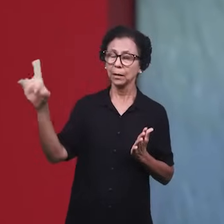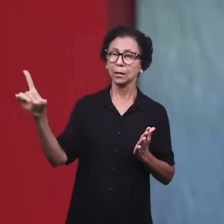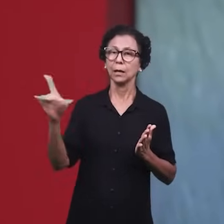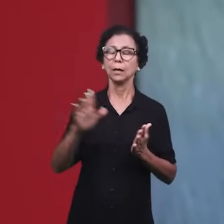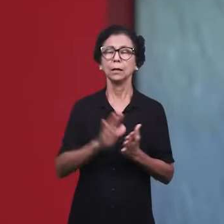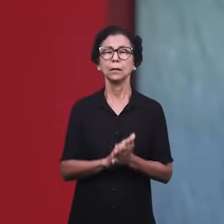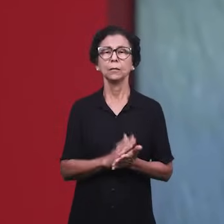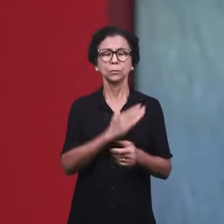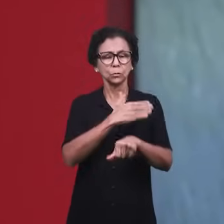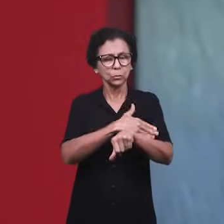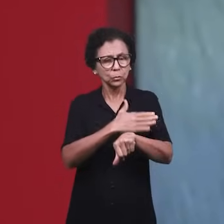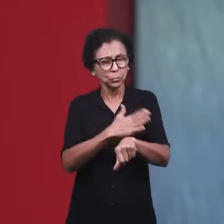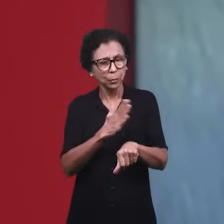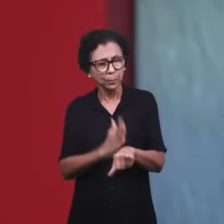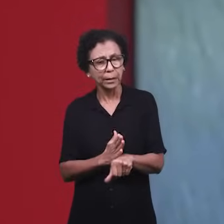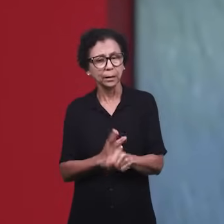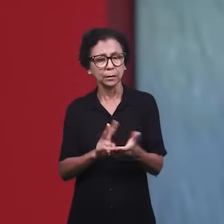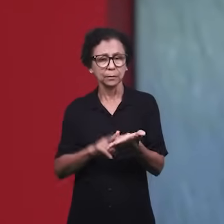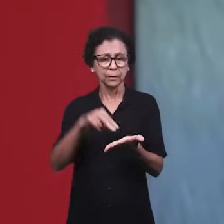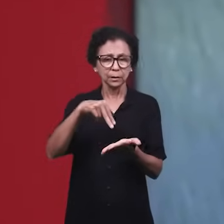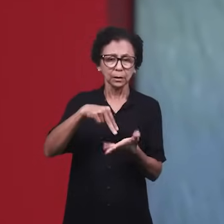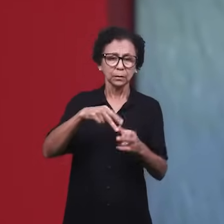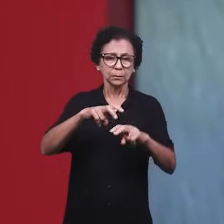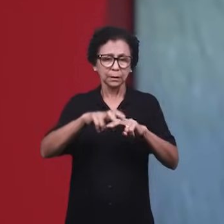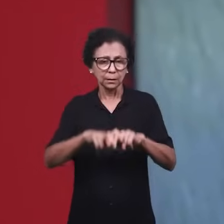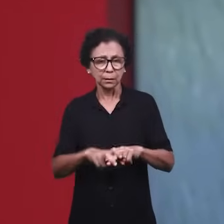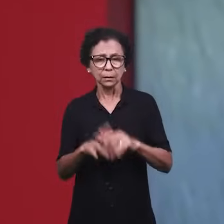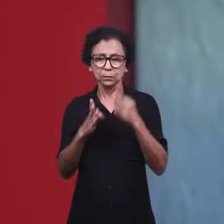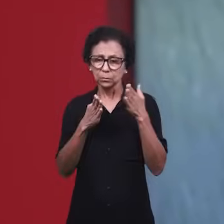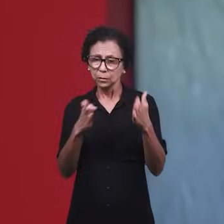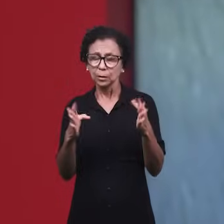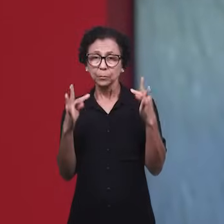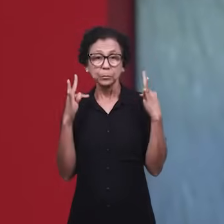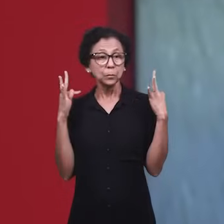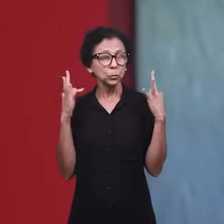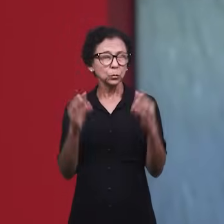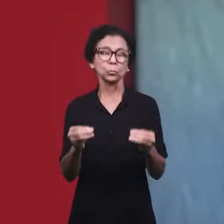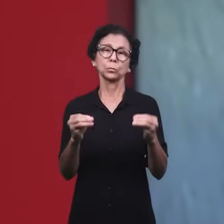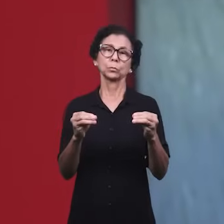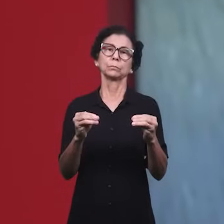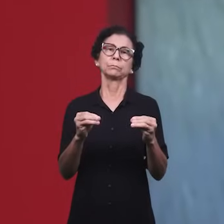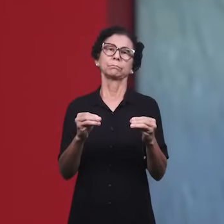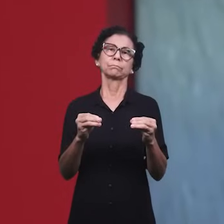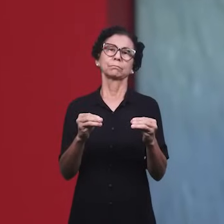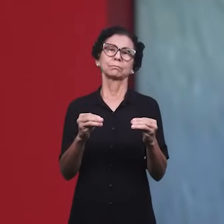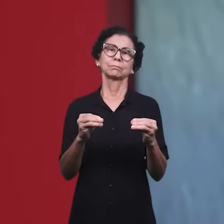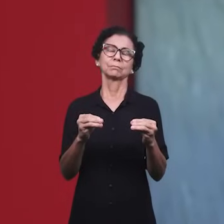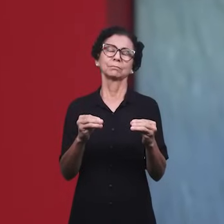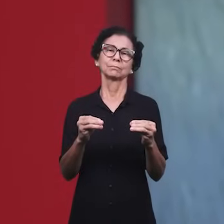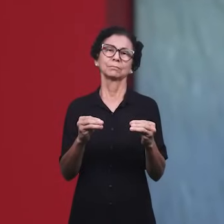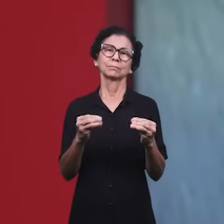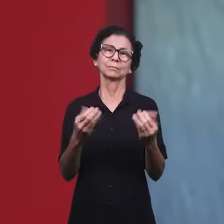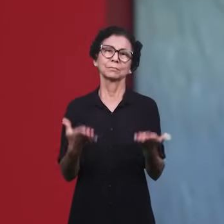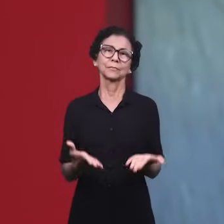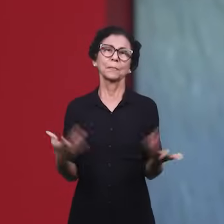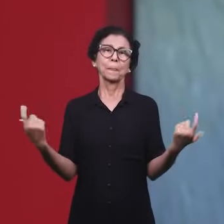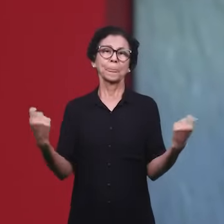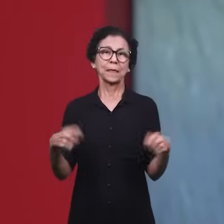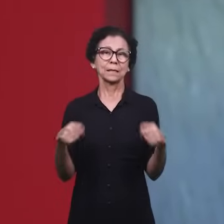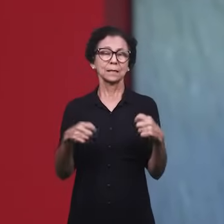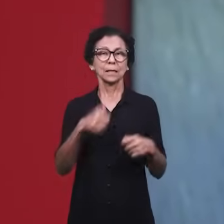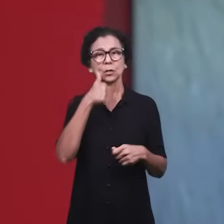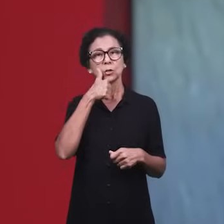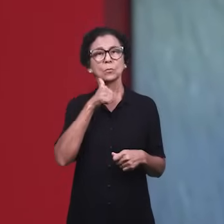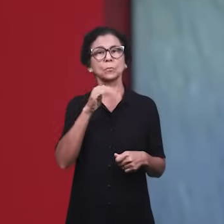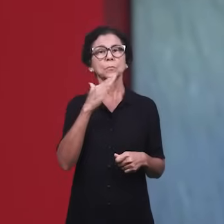levantando e assentando Ou seja no caminho em todos os sentidos essa seria a necessidade dos